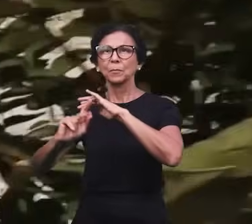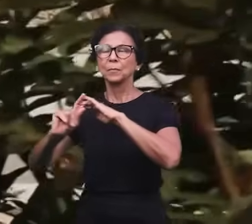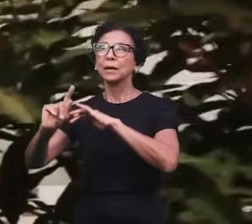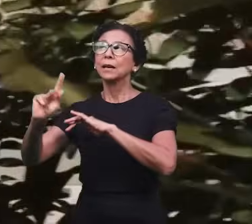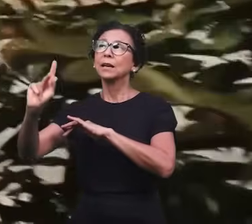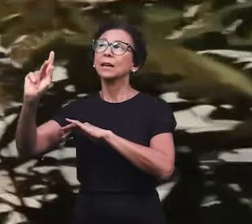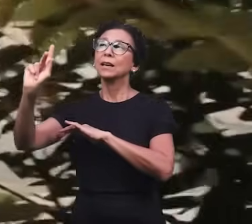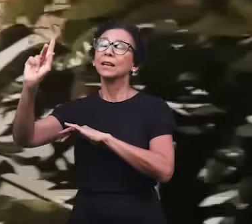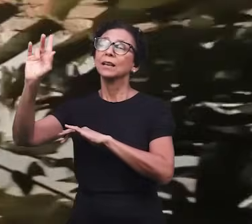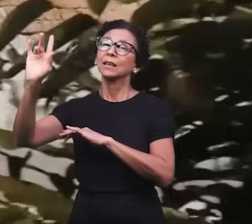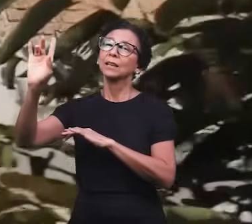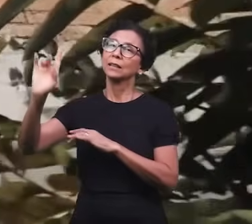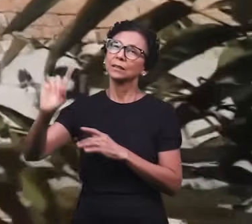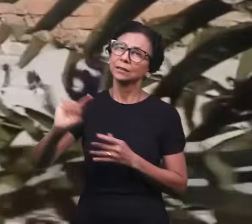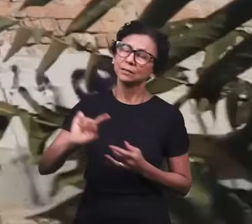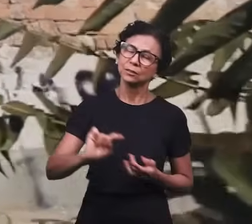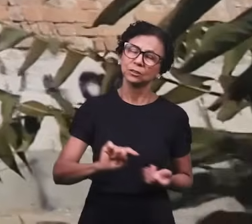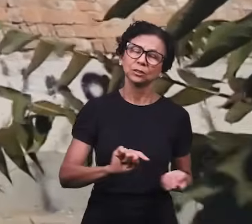eternamente.